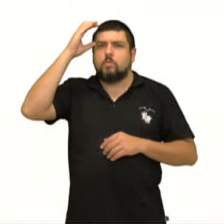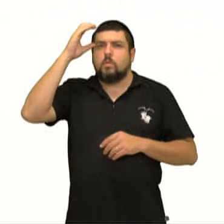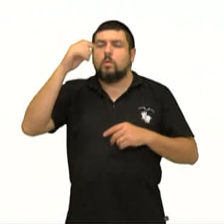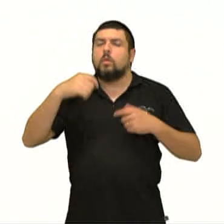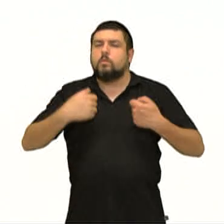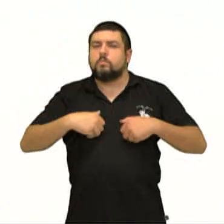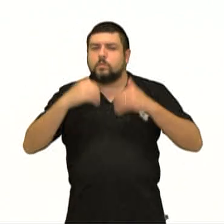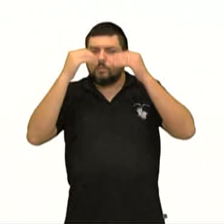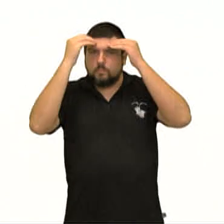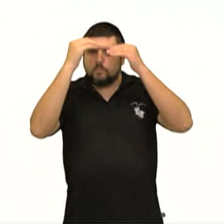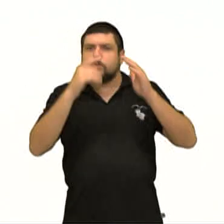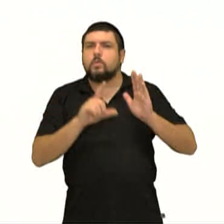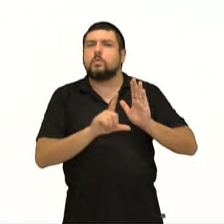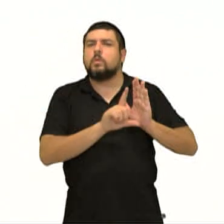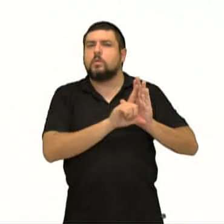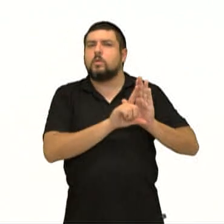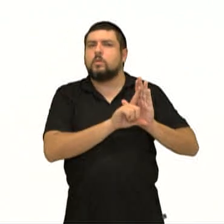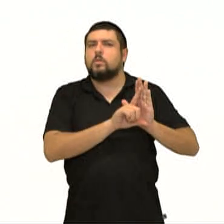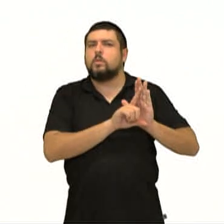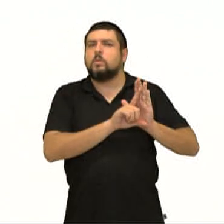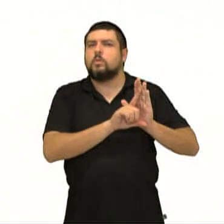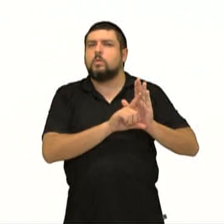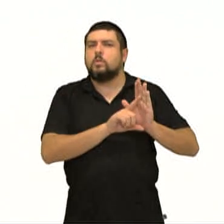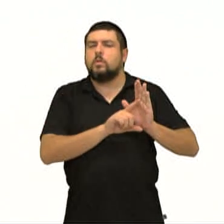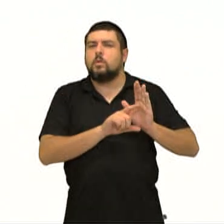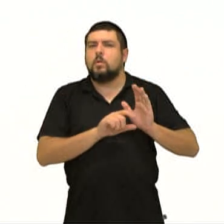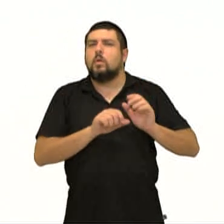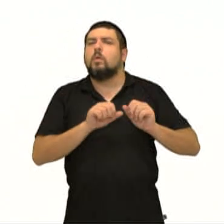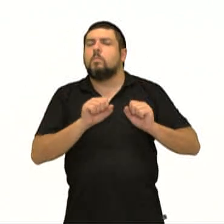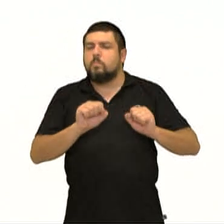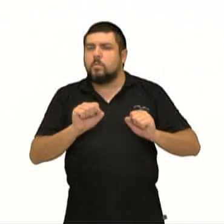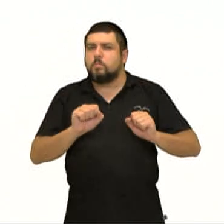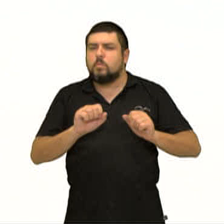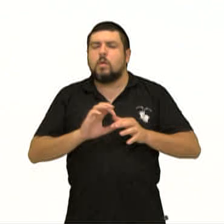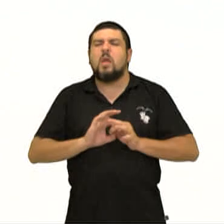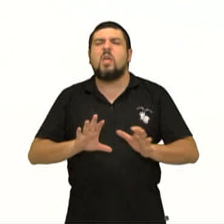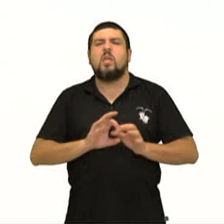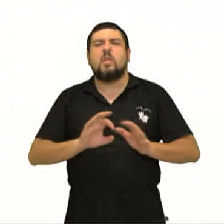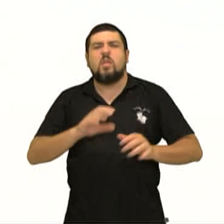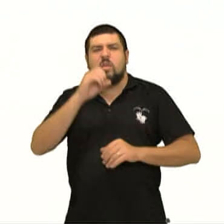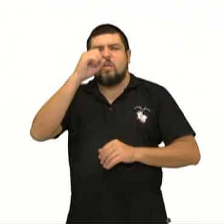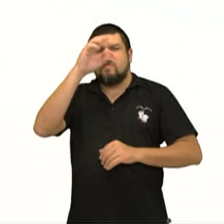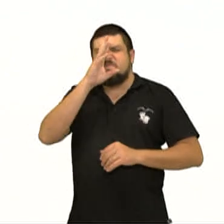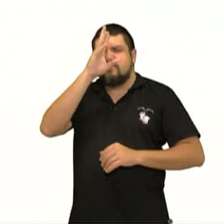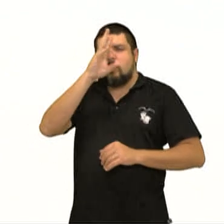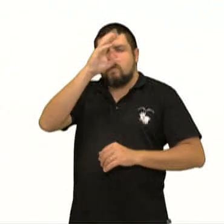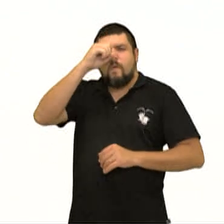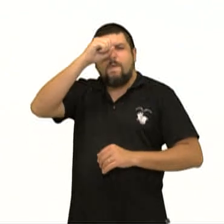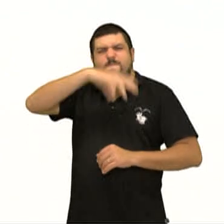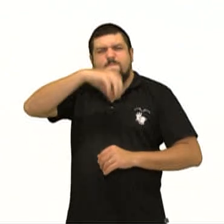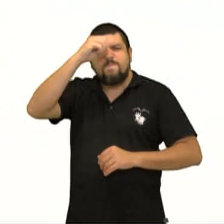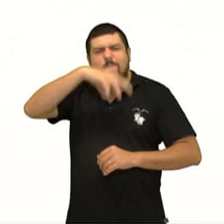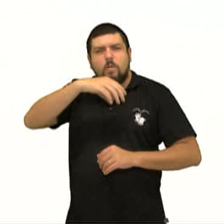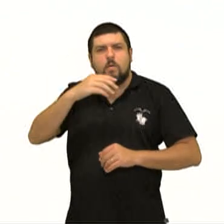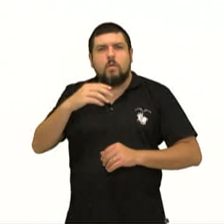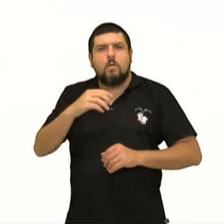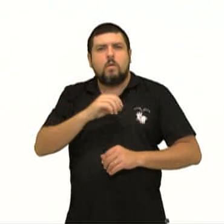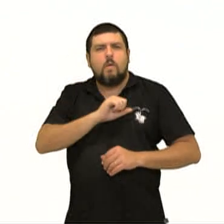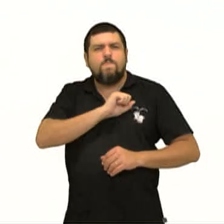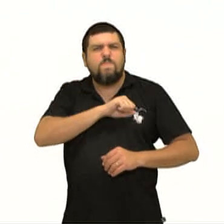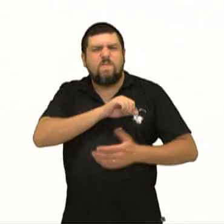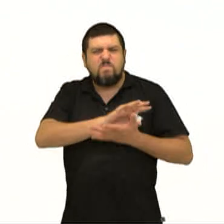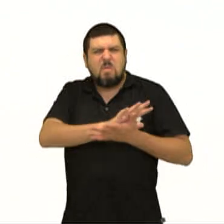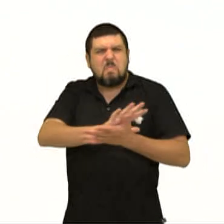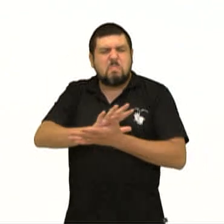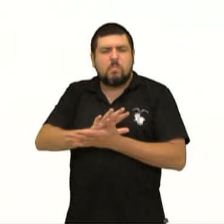Caso contrário, a gente entra aí numa questão de barbárie, né, numa questão justnaturalista, numa questão aí quase, digamos, anárquica,